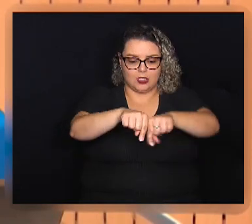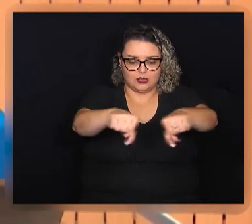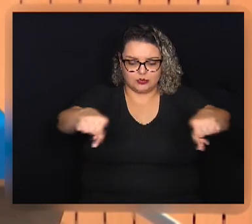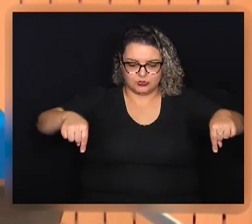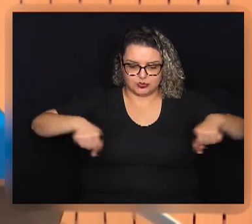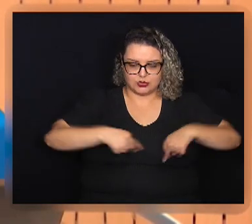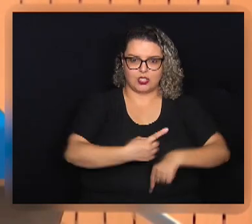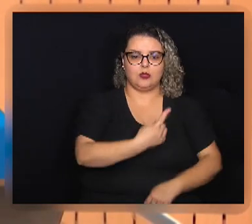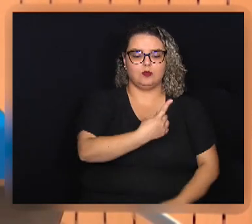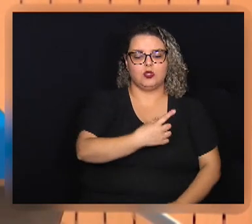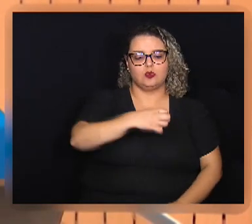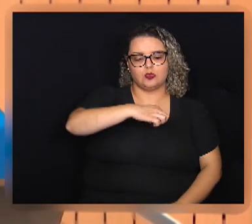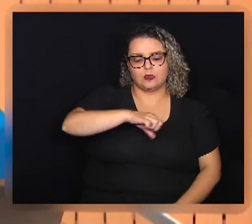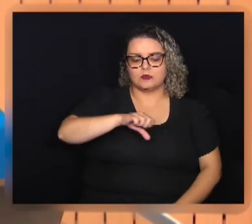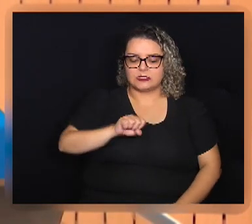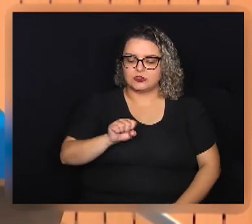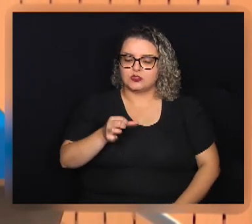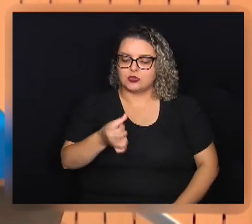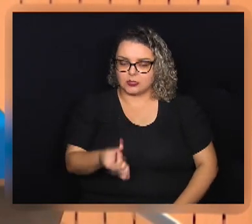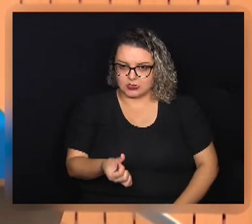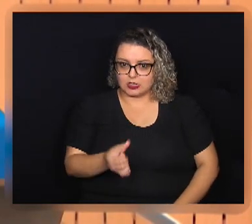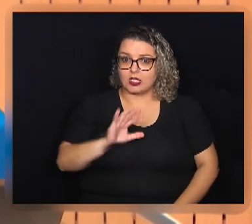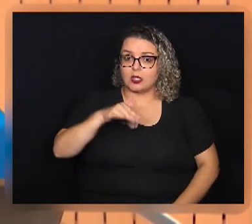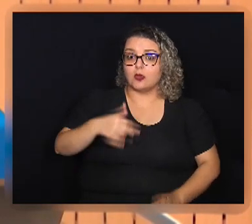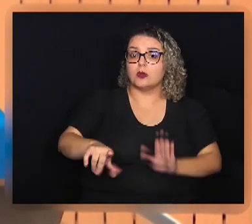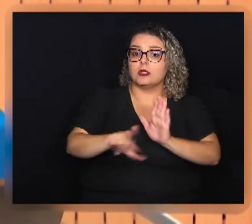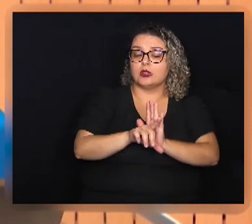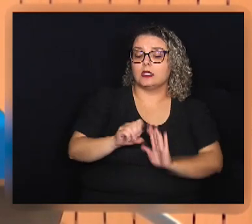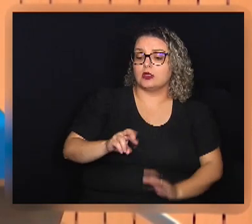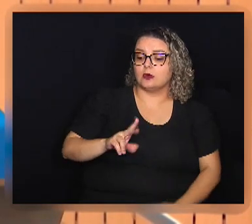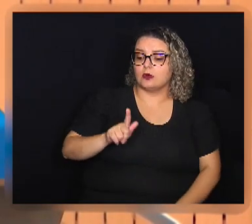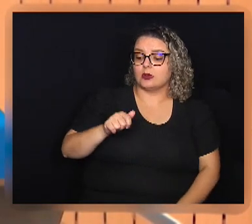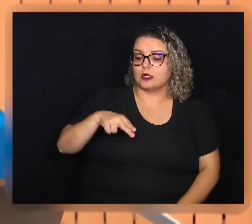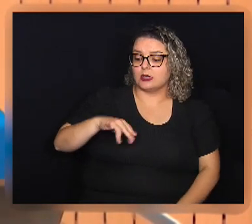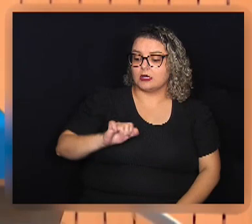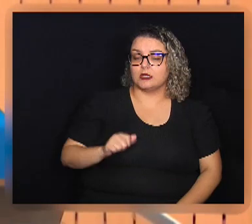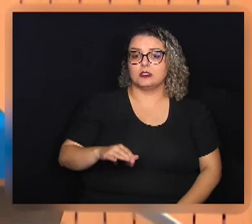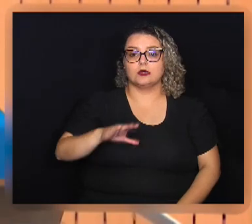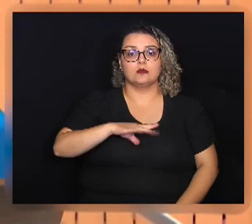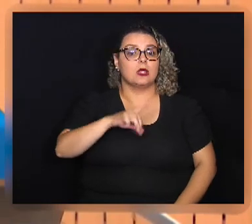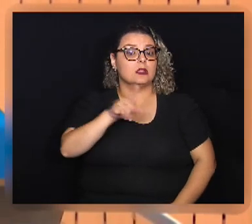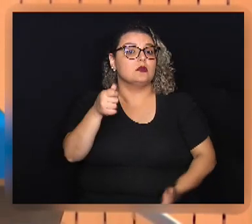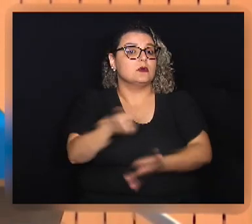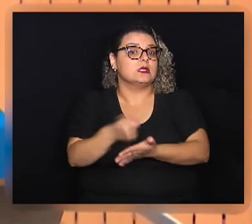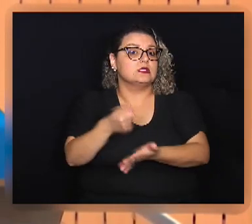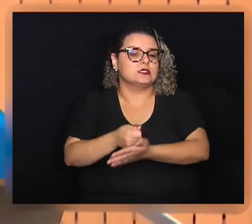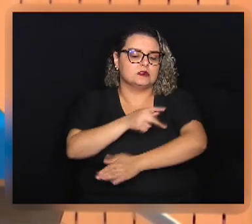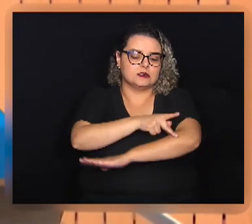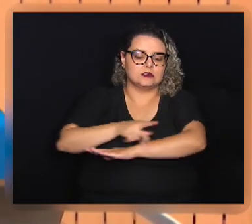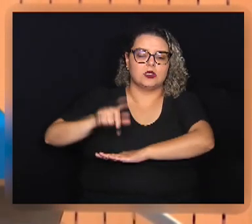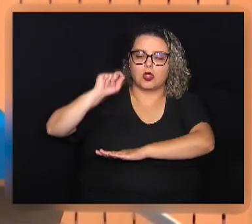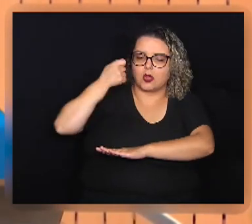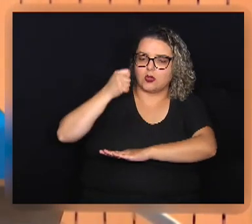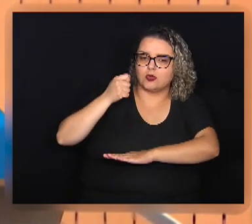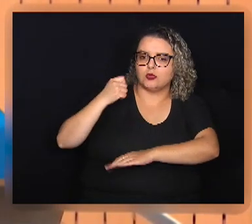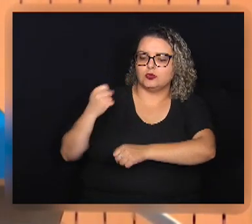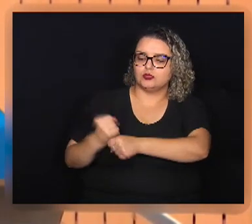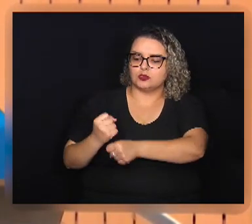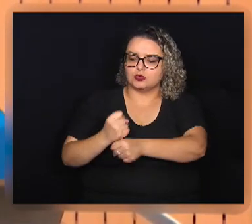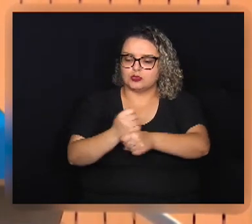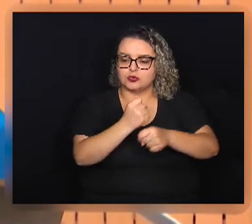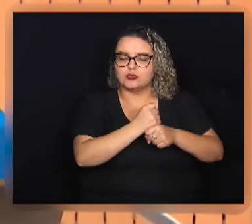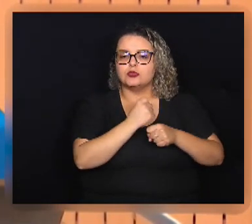1986, quando a lei orgânica do município não exigia asfaltamento dos empreendimentos imobiliários.